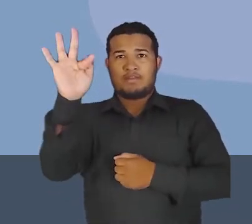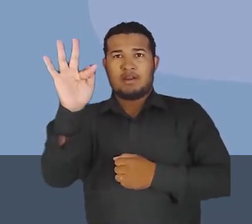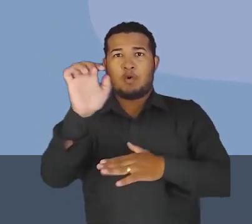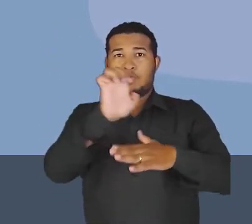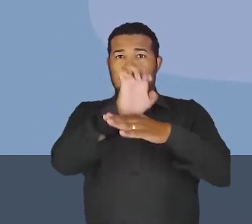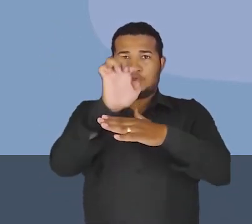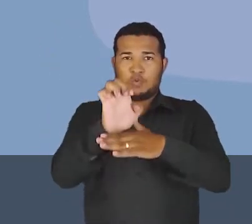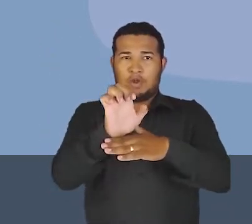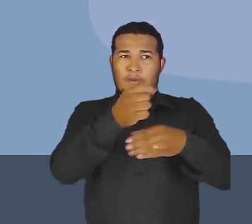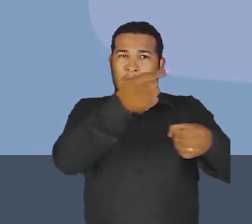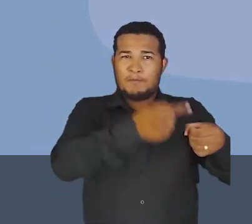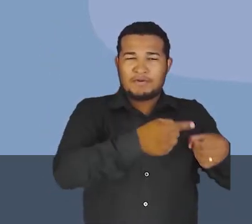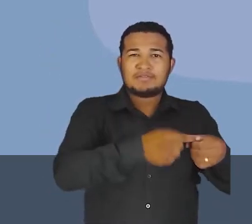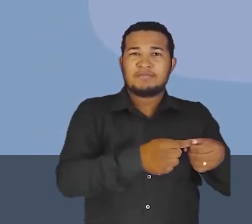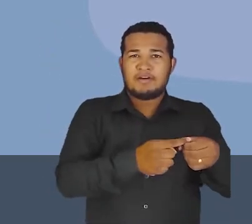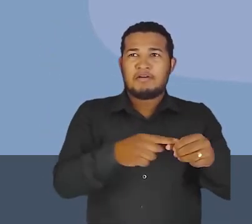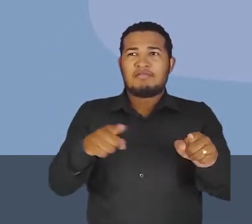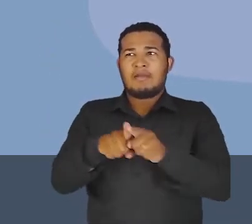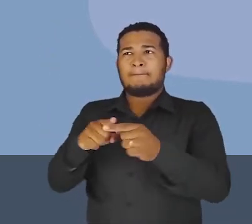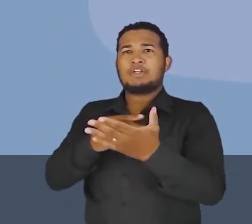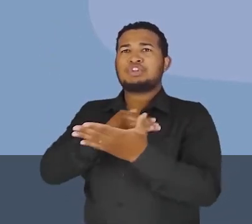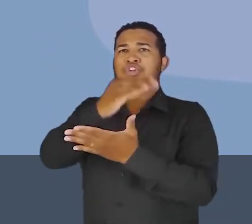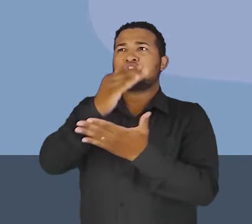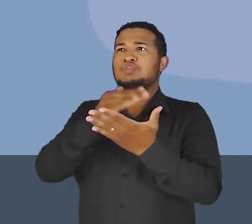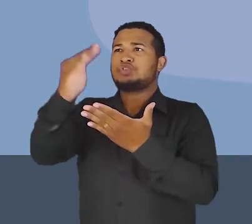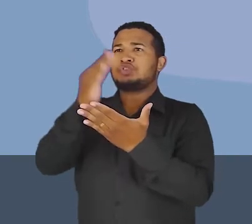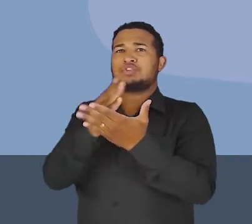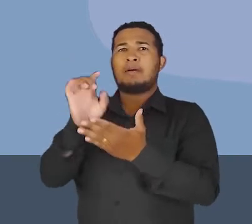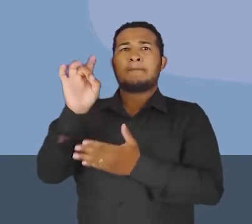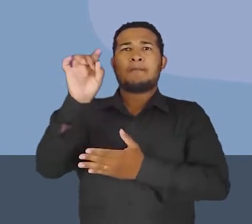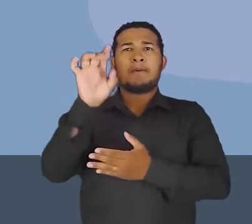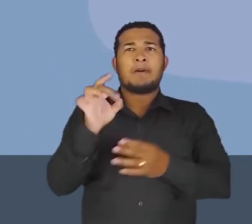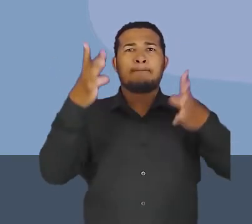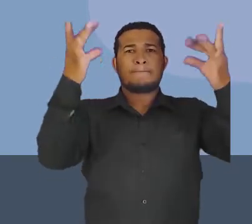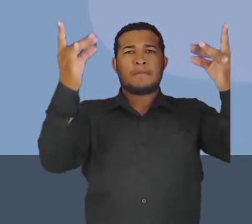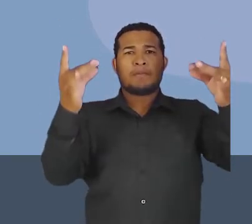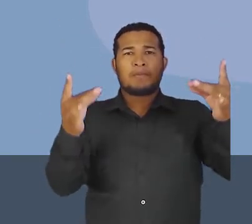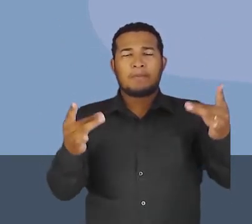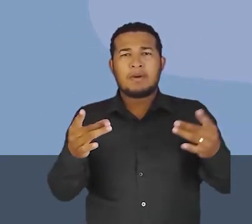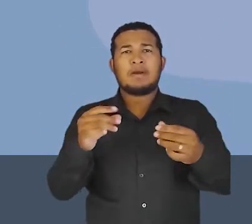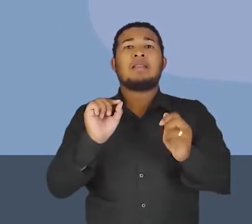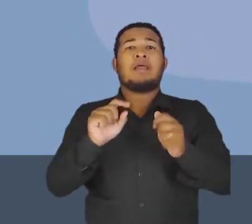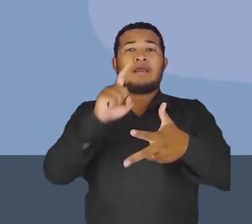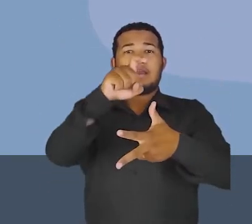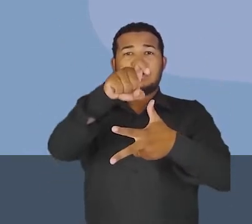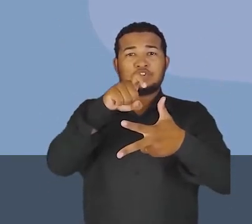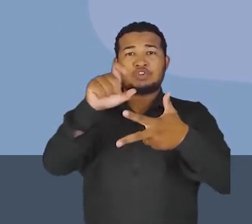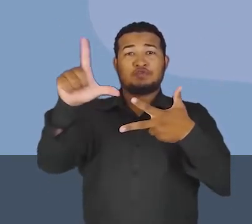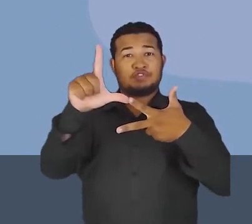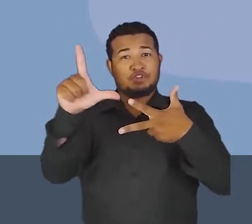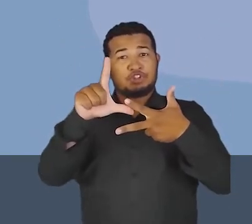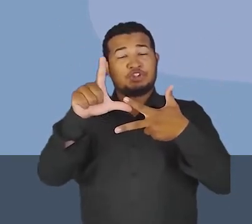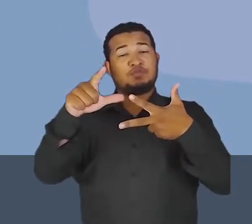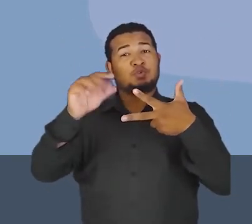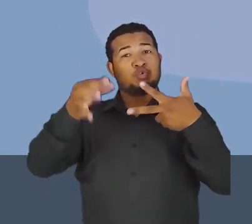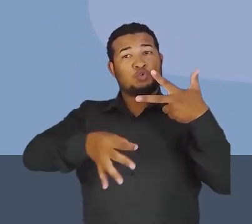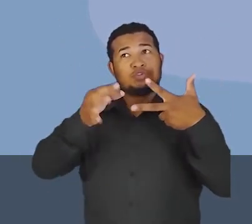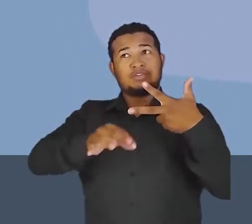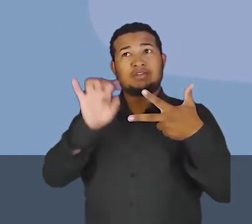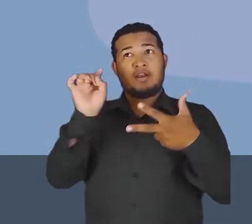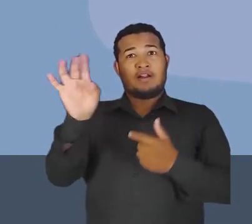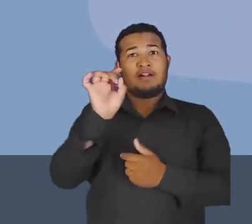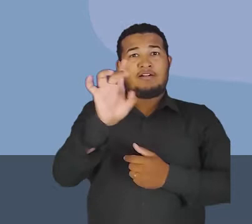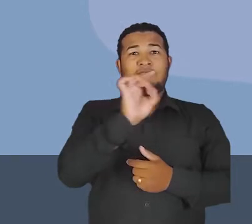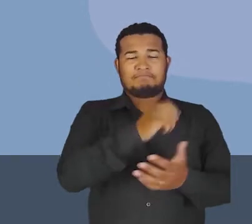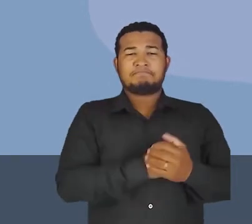e municipal, a divisão de cada uma dessas esferas no âmbito executivo, legislativo e judiciário. Olha só, primeiro